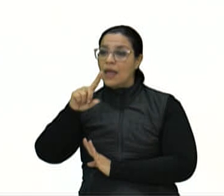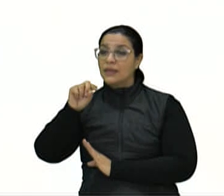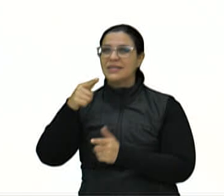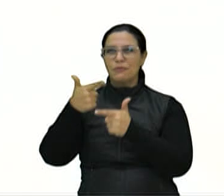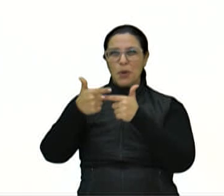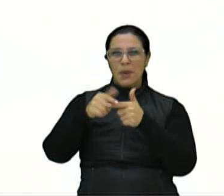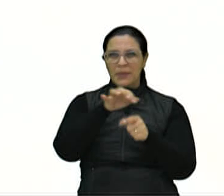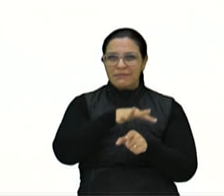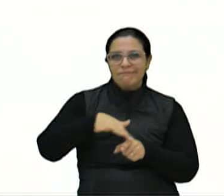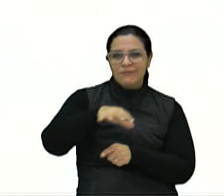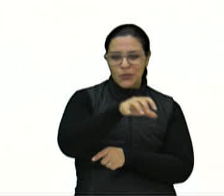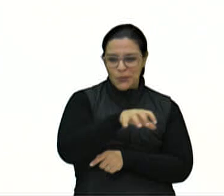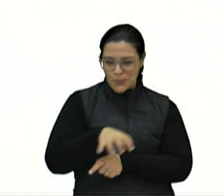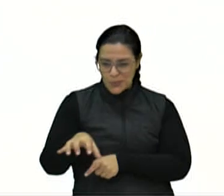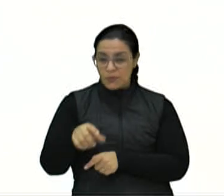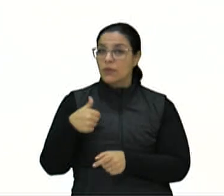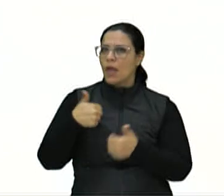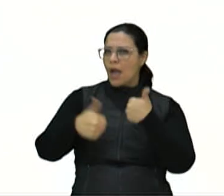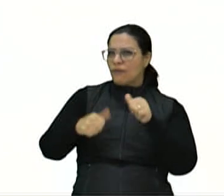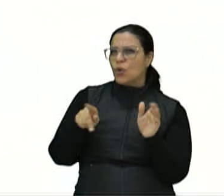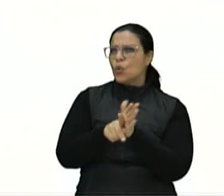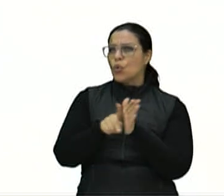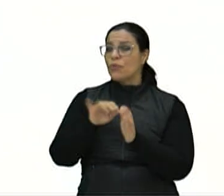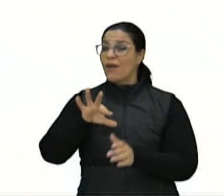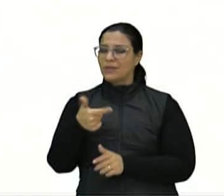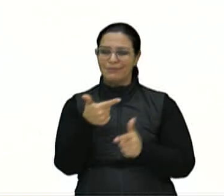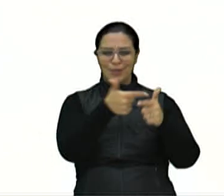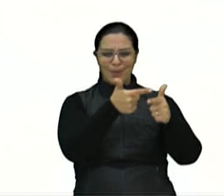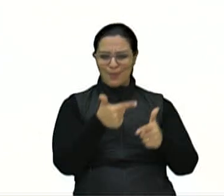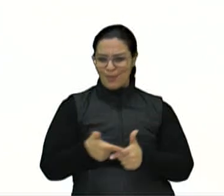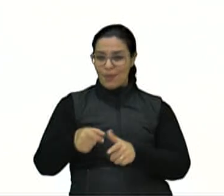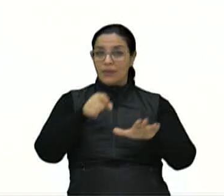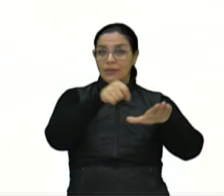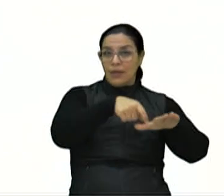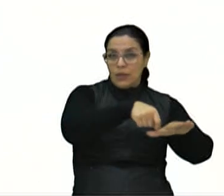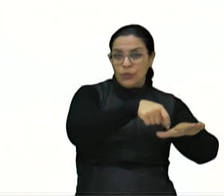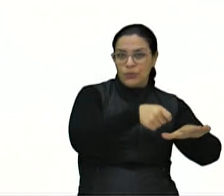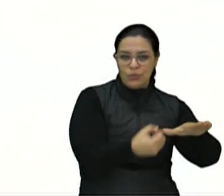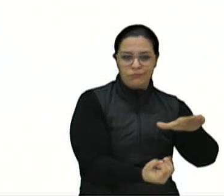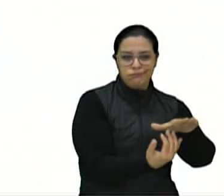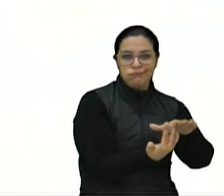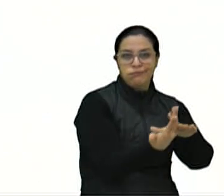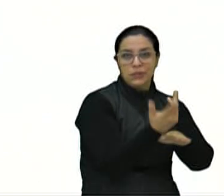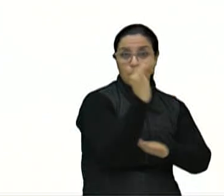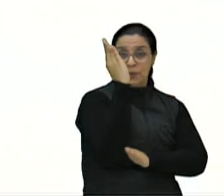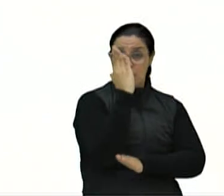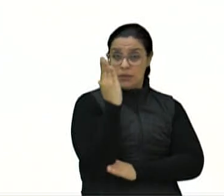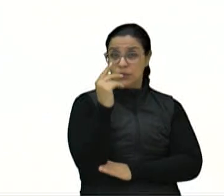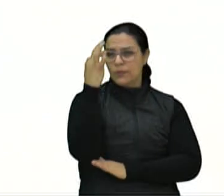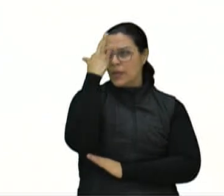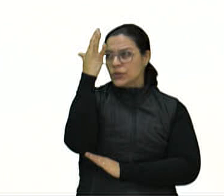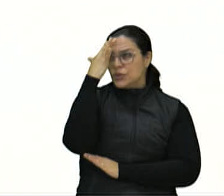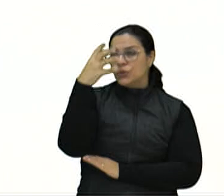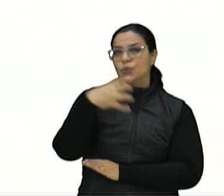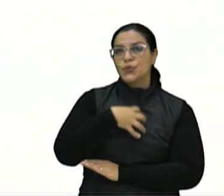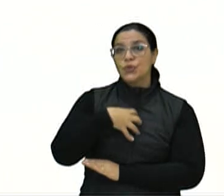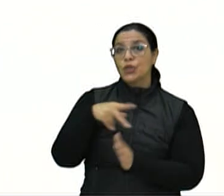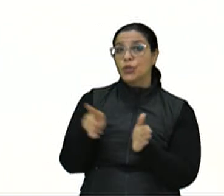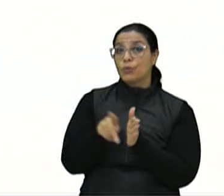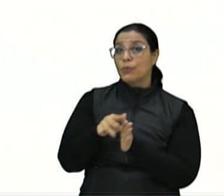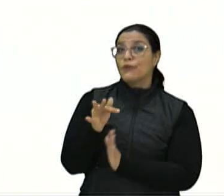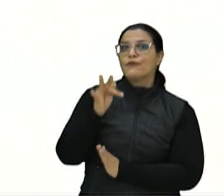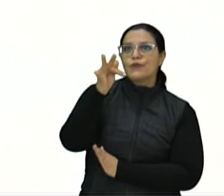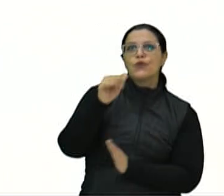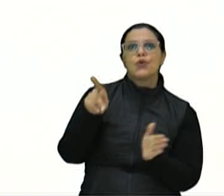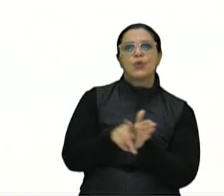que avaliou o impacto e as vulnerabilidades da agricultura brasileira, considerando o quê? Uma forte tendência